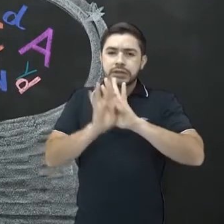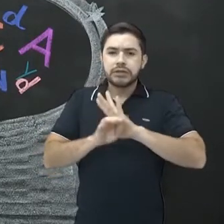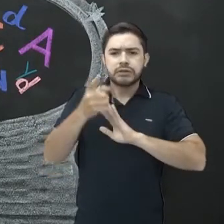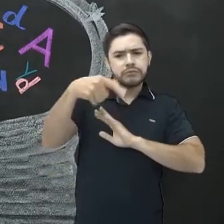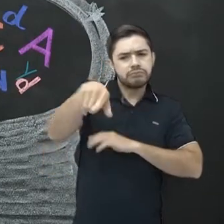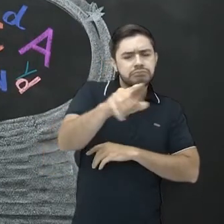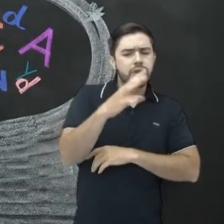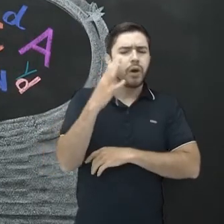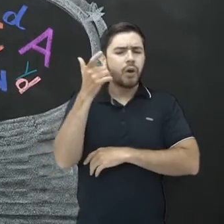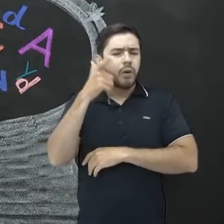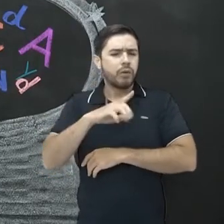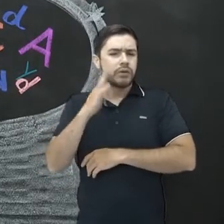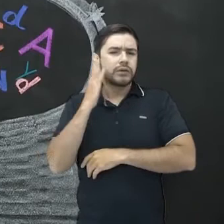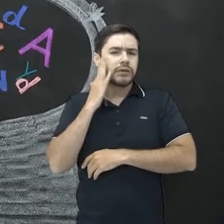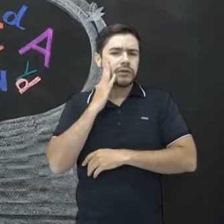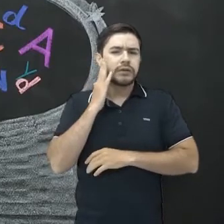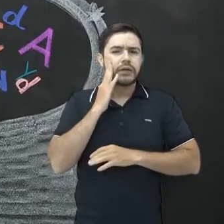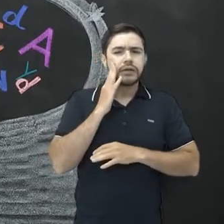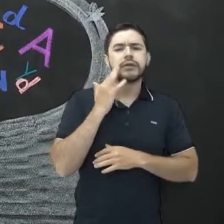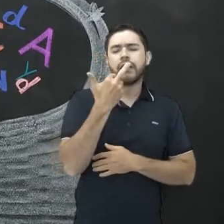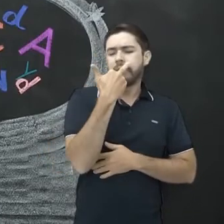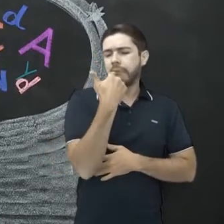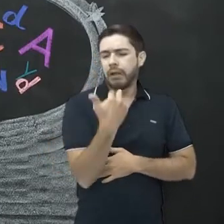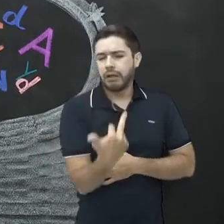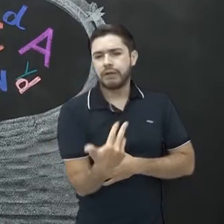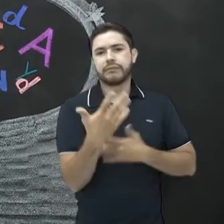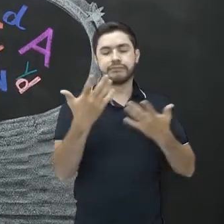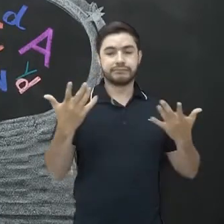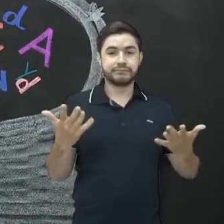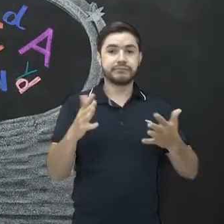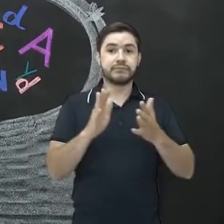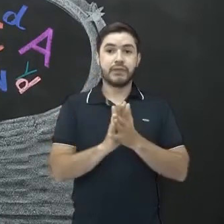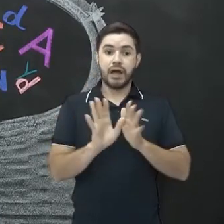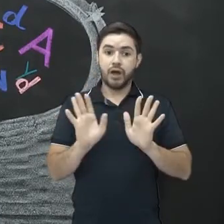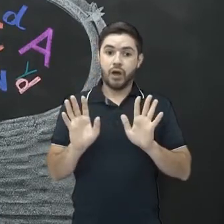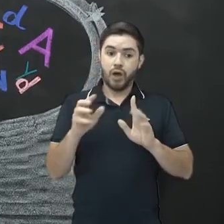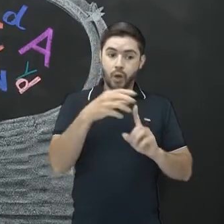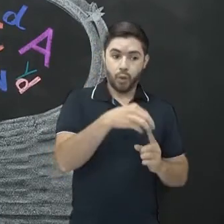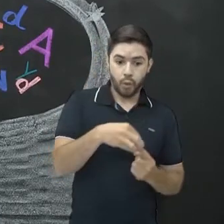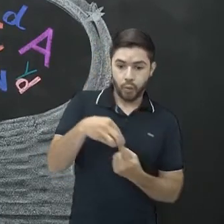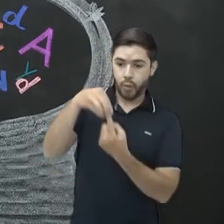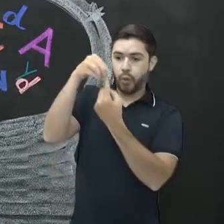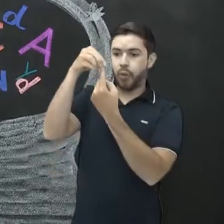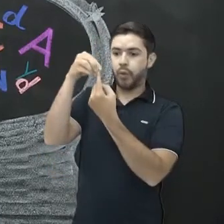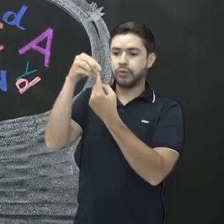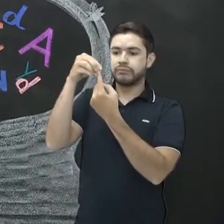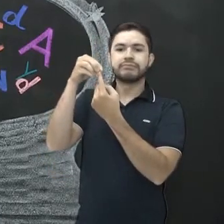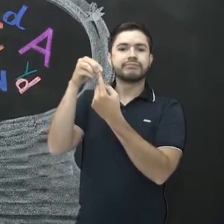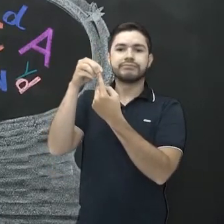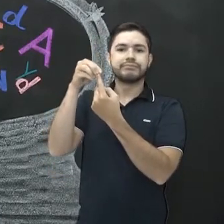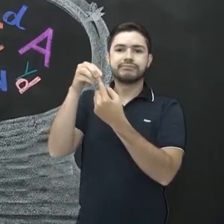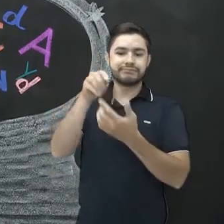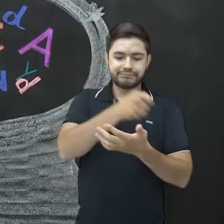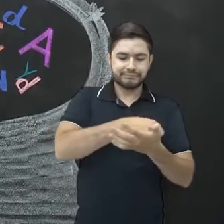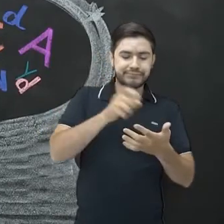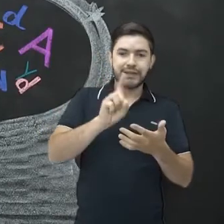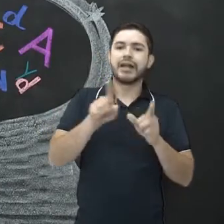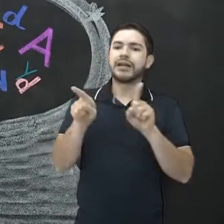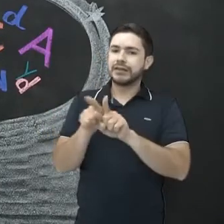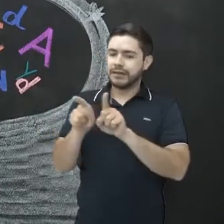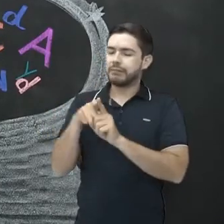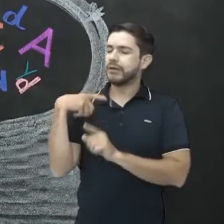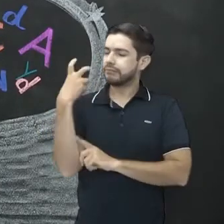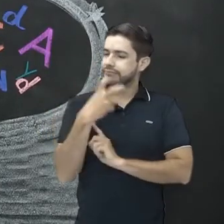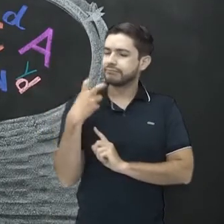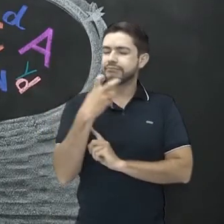vai acompanhar a sua mensagem. Essa organização não é exclusiva da escrita, embora a gente perceba com mais facilidade quando a